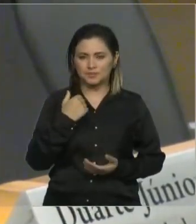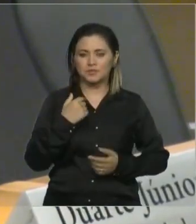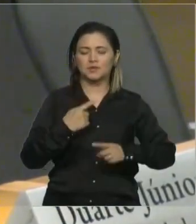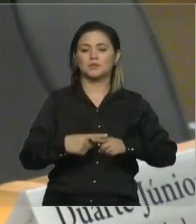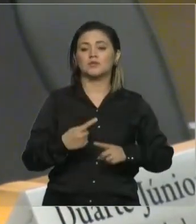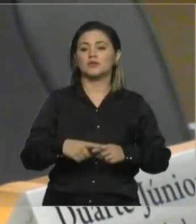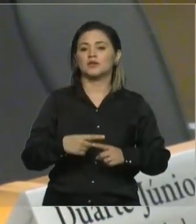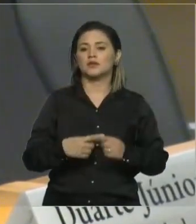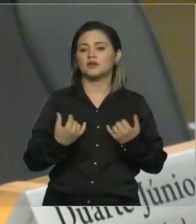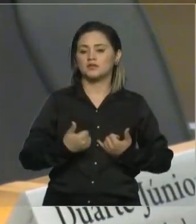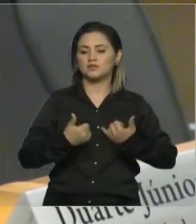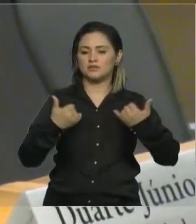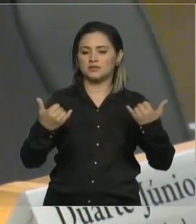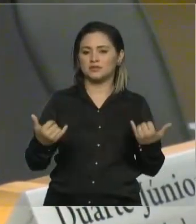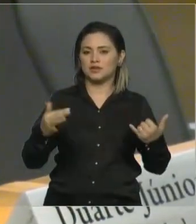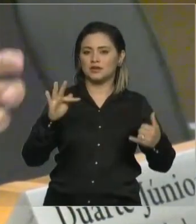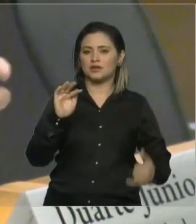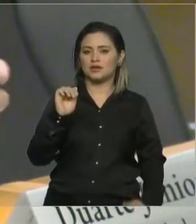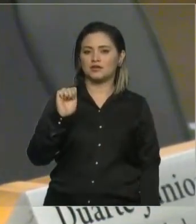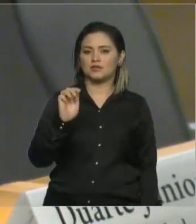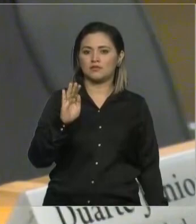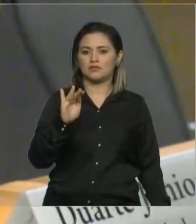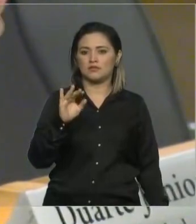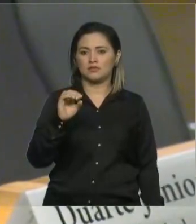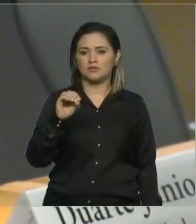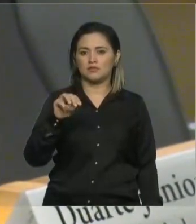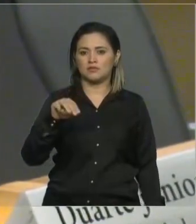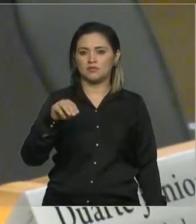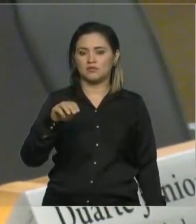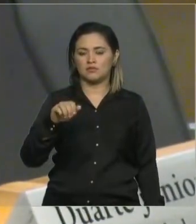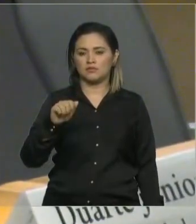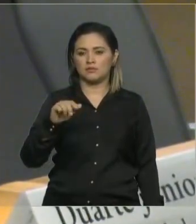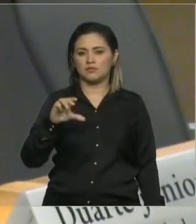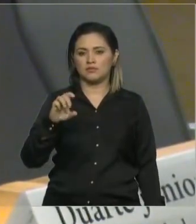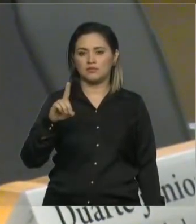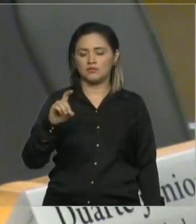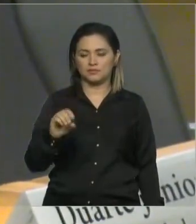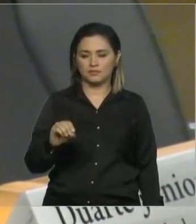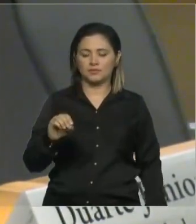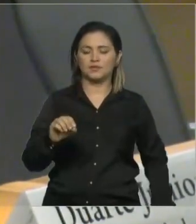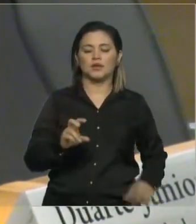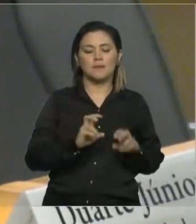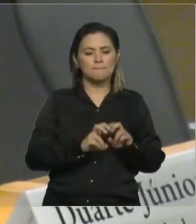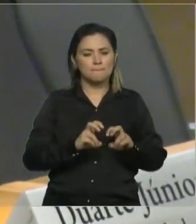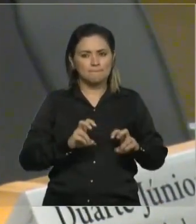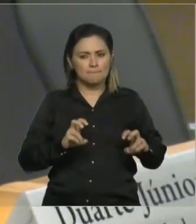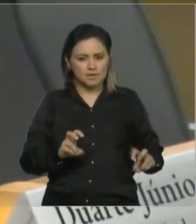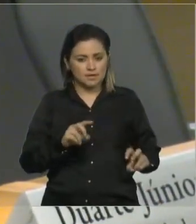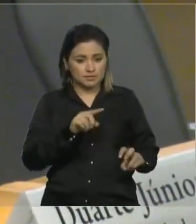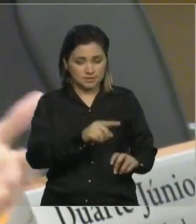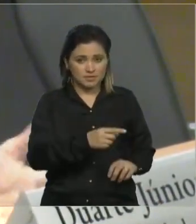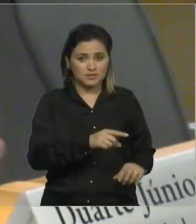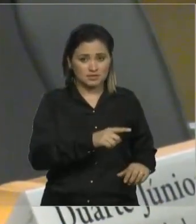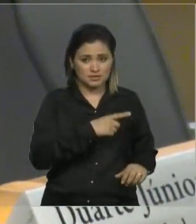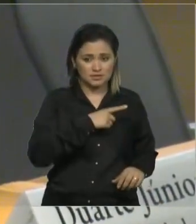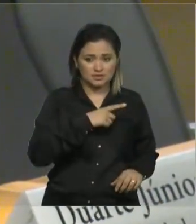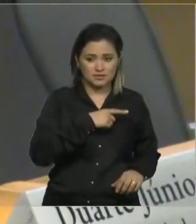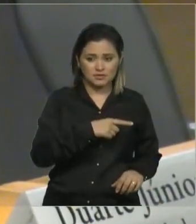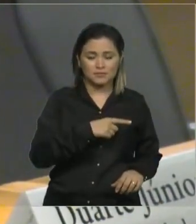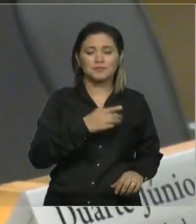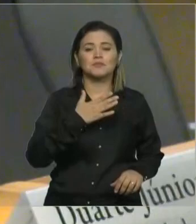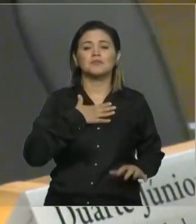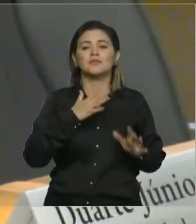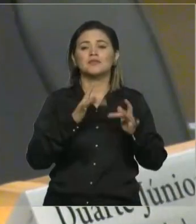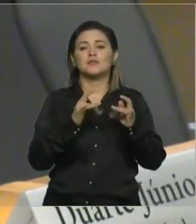e na mesa a qual a senhora estava inserida, a minha namorada estava